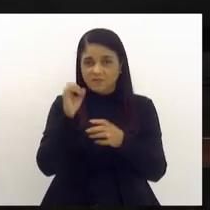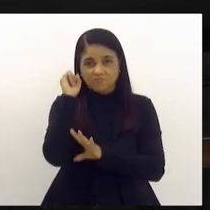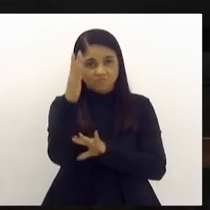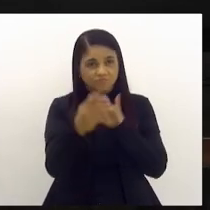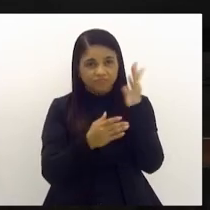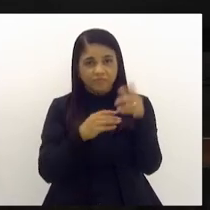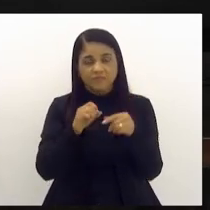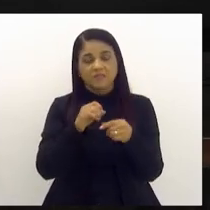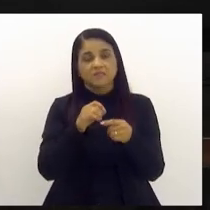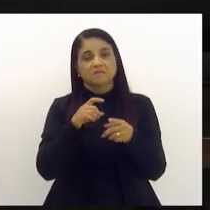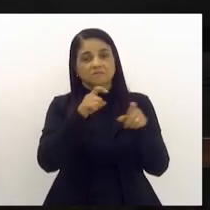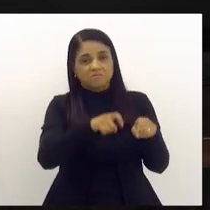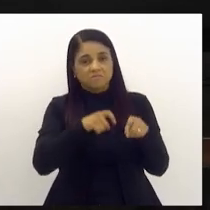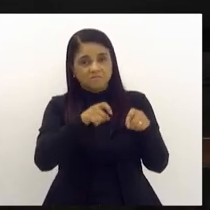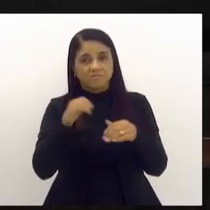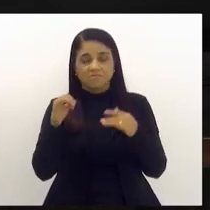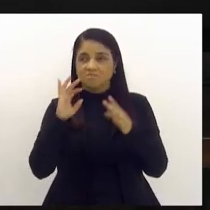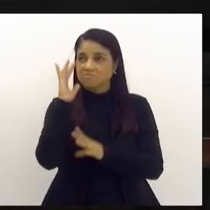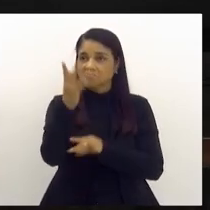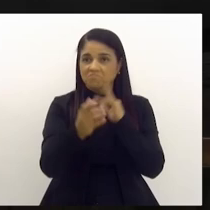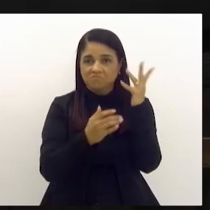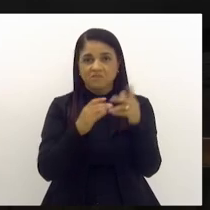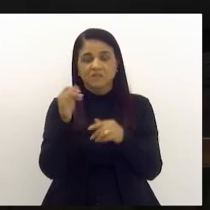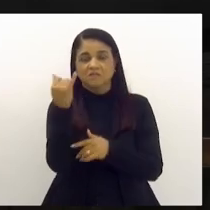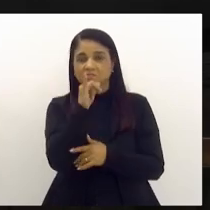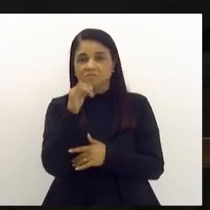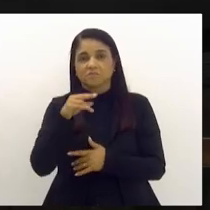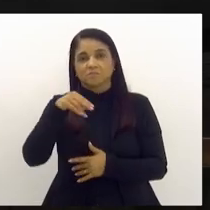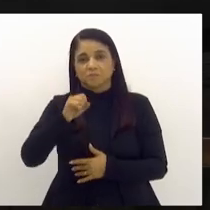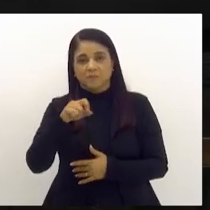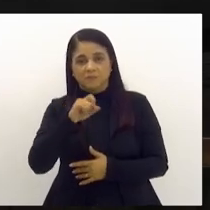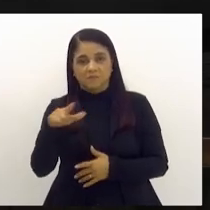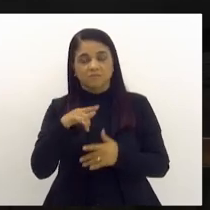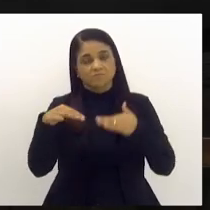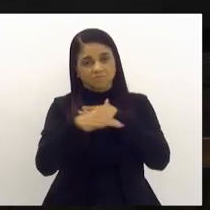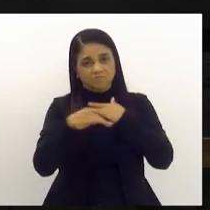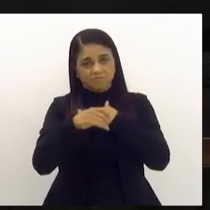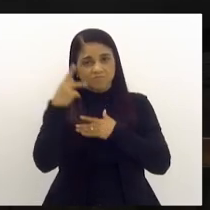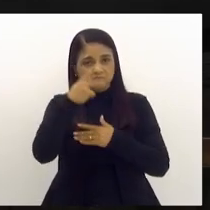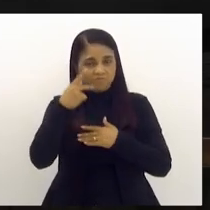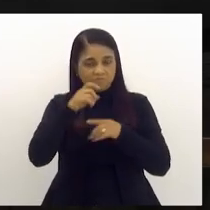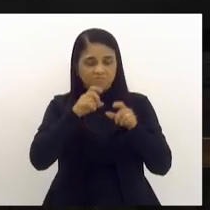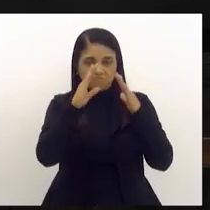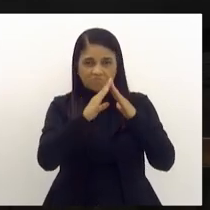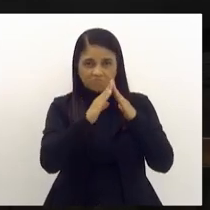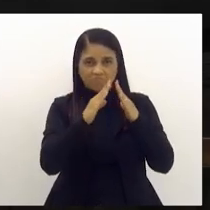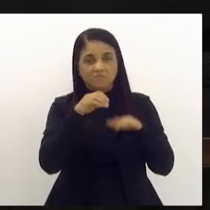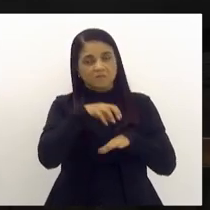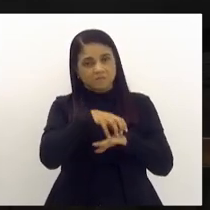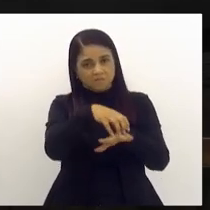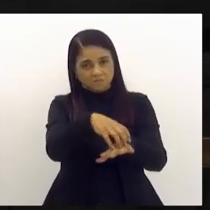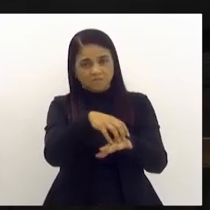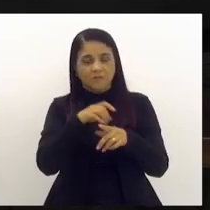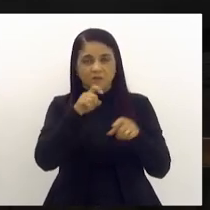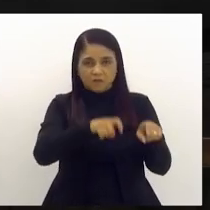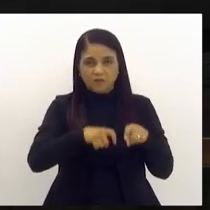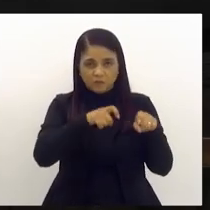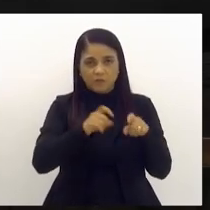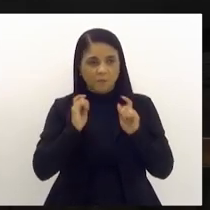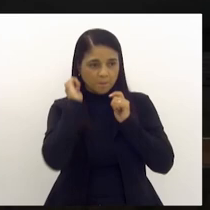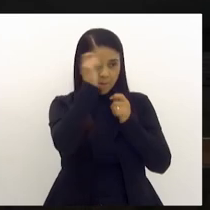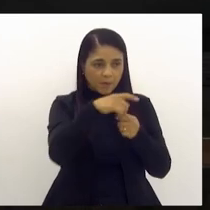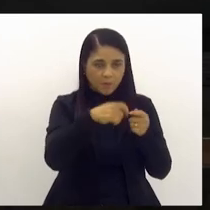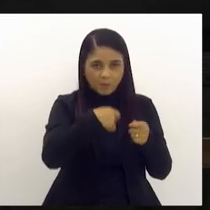Ambiente, Saneamento Ambiental, Minas e Energia, Política Urbana e Habitação e Assuntos Fundiários, Transportes, Agricultura,